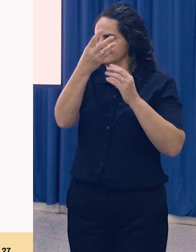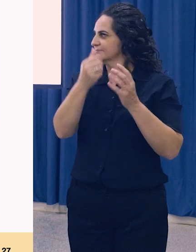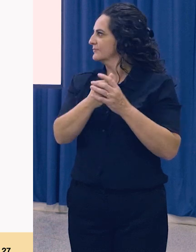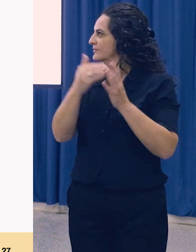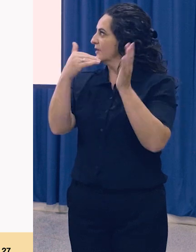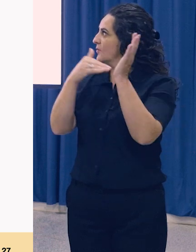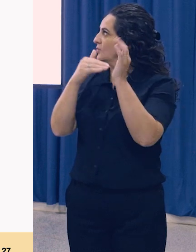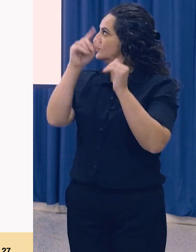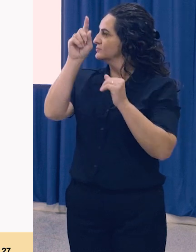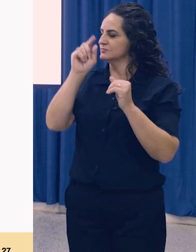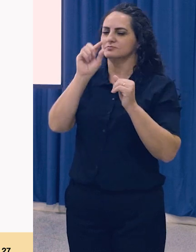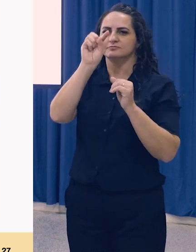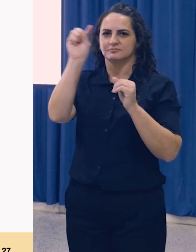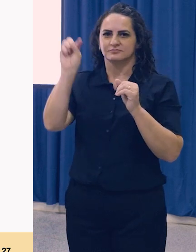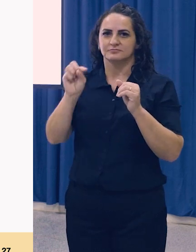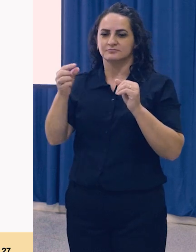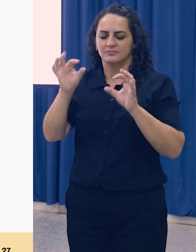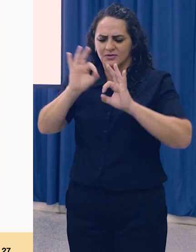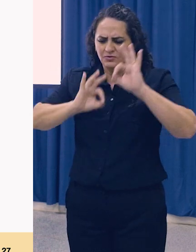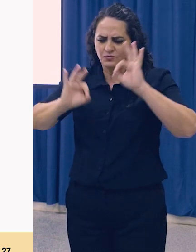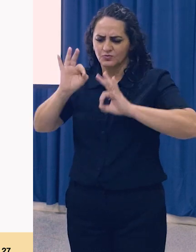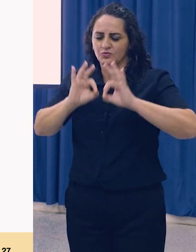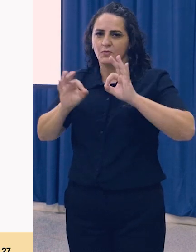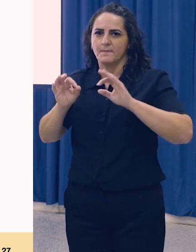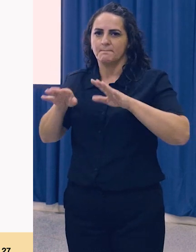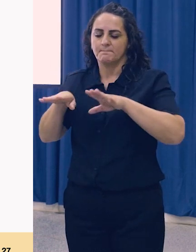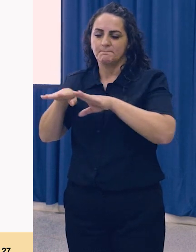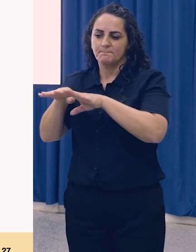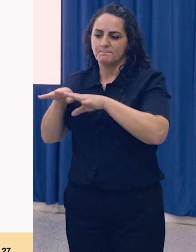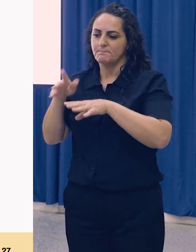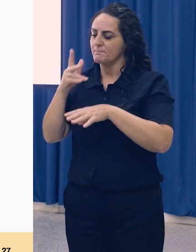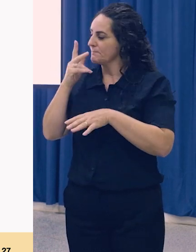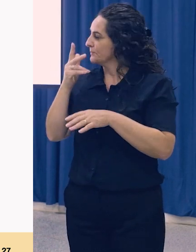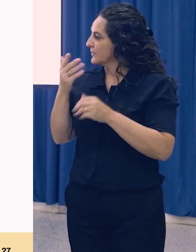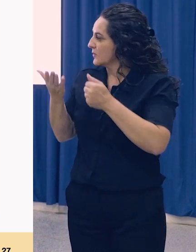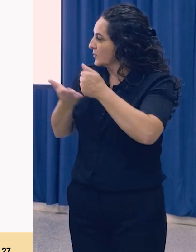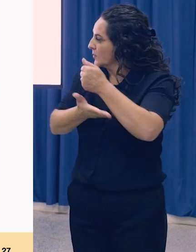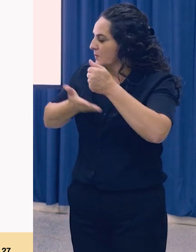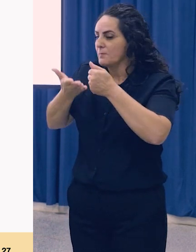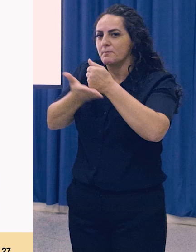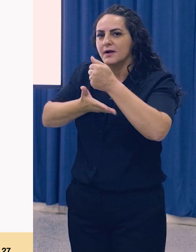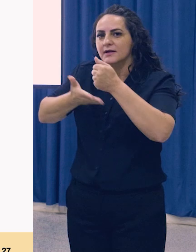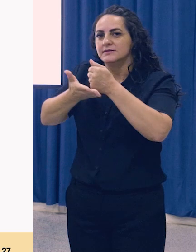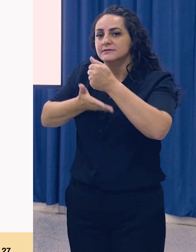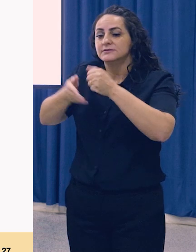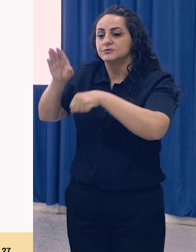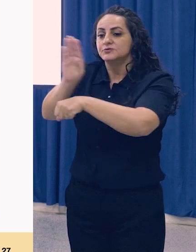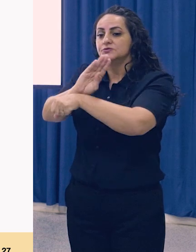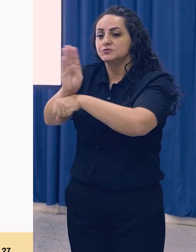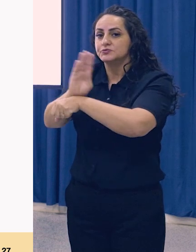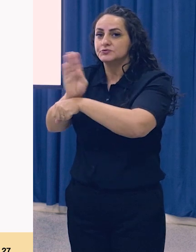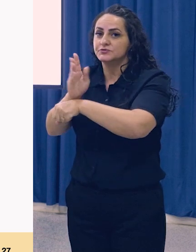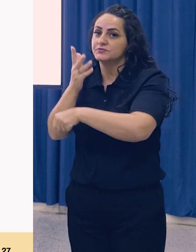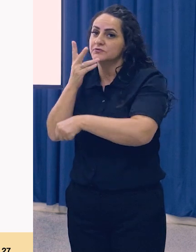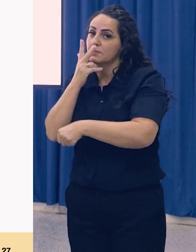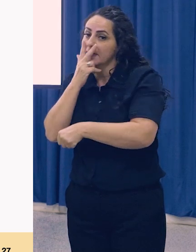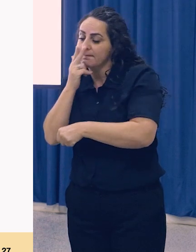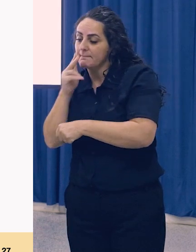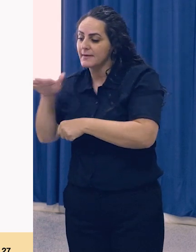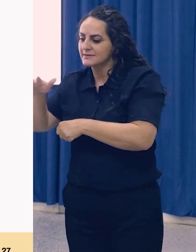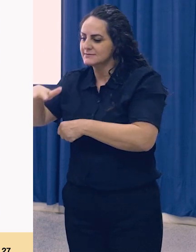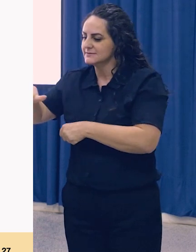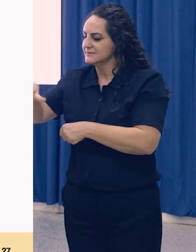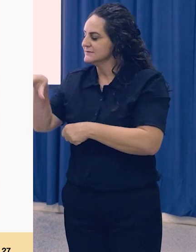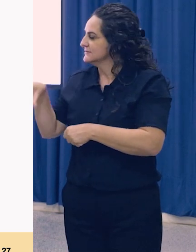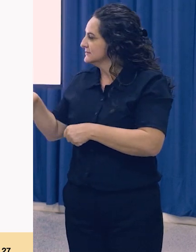gente montou isso aqui com base nos semelhantes. Vocês podem ver que tem aquelas postagens